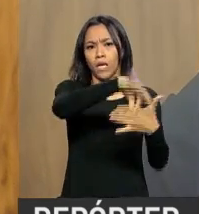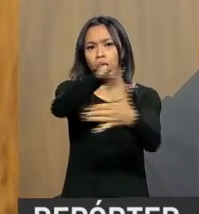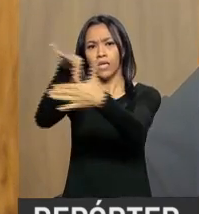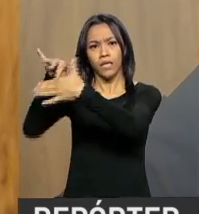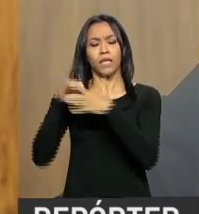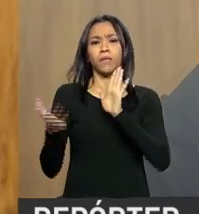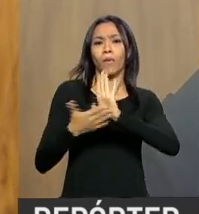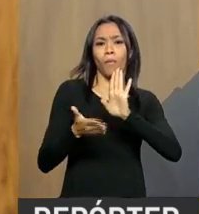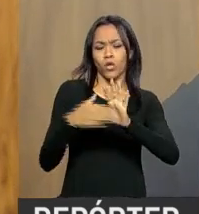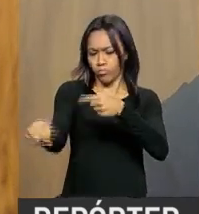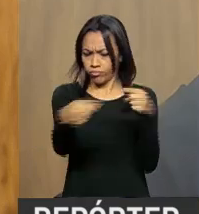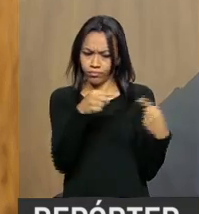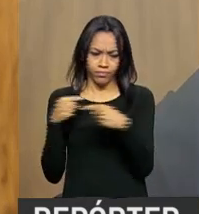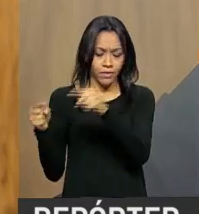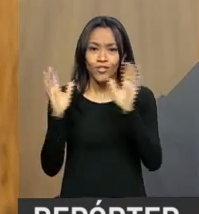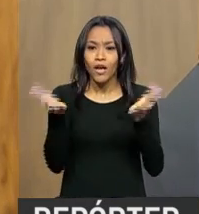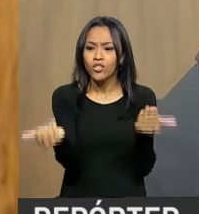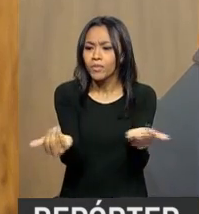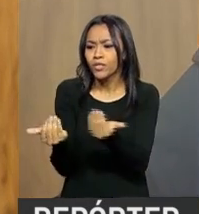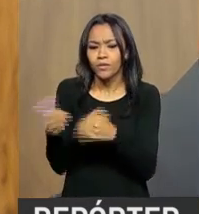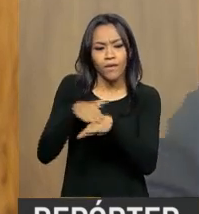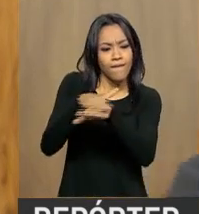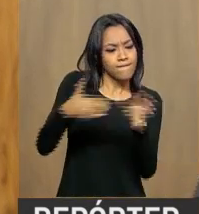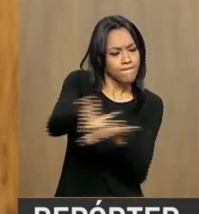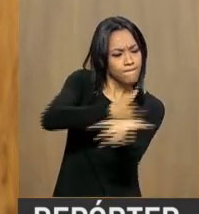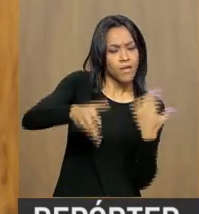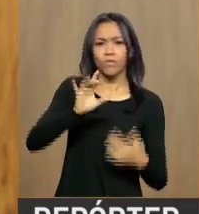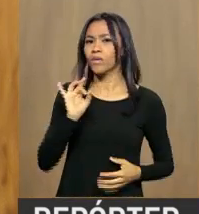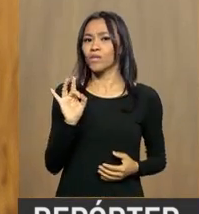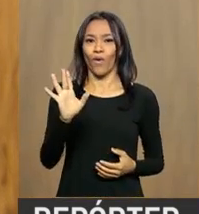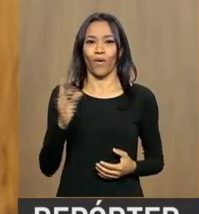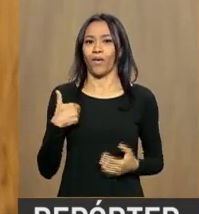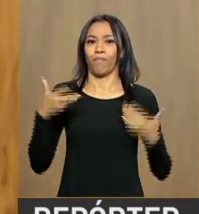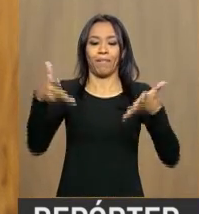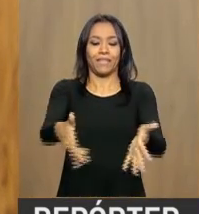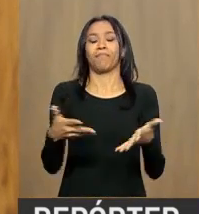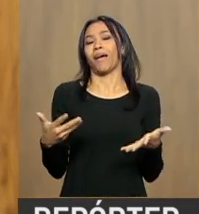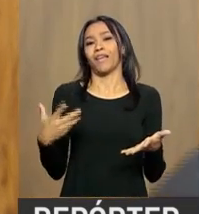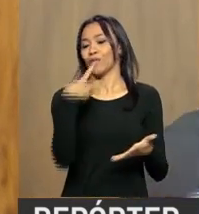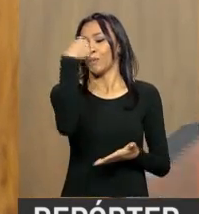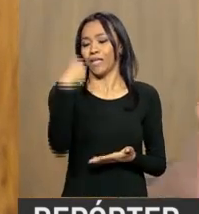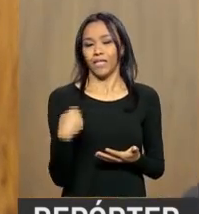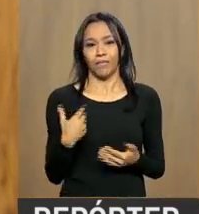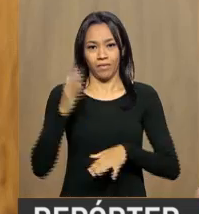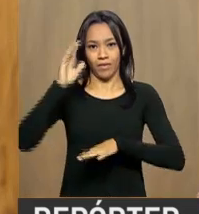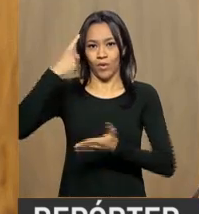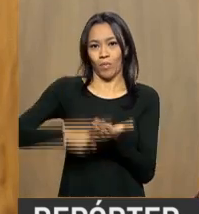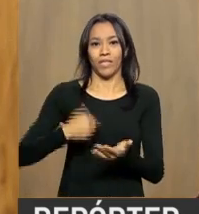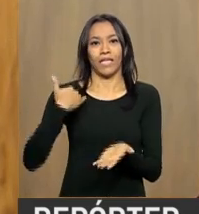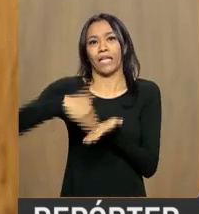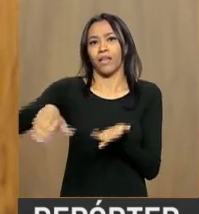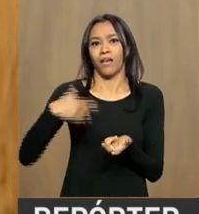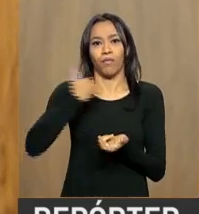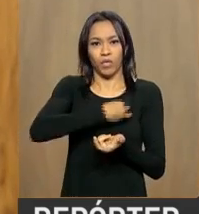de forma antecipada, envolvendo todos na visão de que não basta apenas participar através de cargos no governo, mas na elaboração